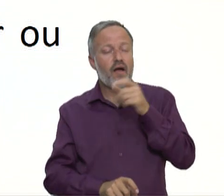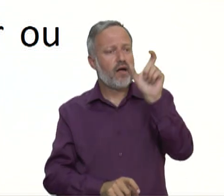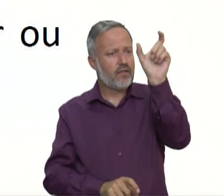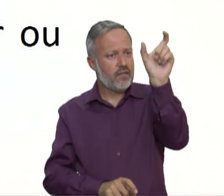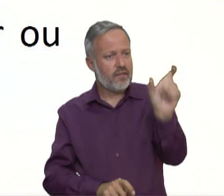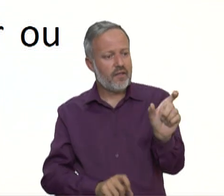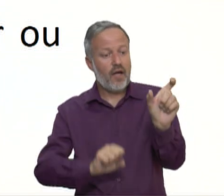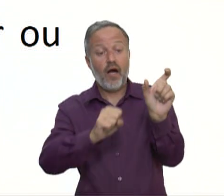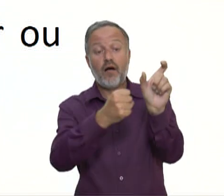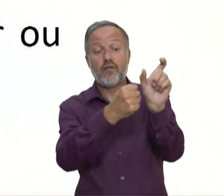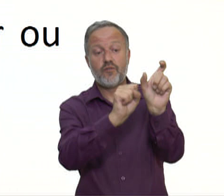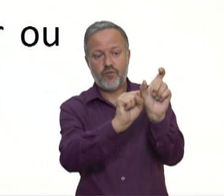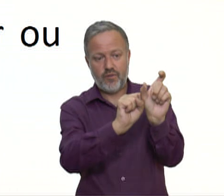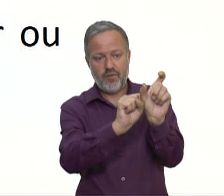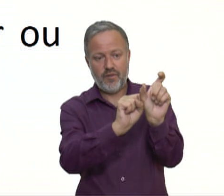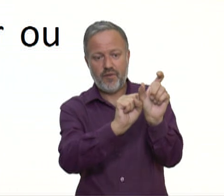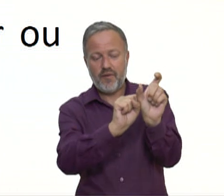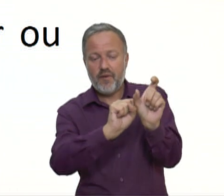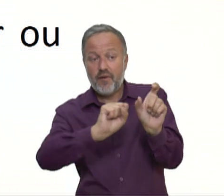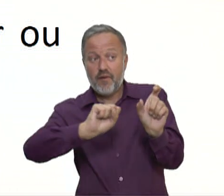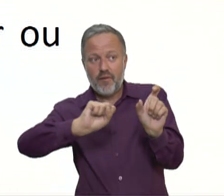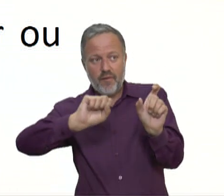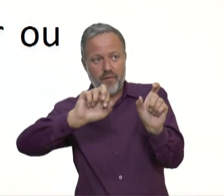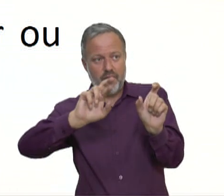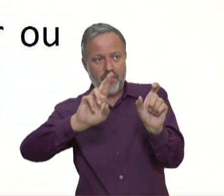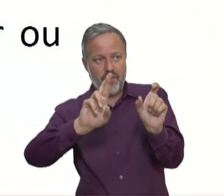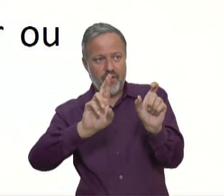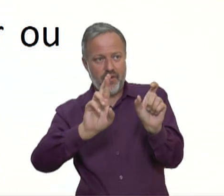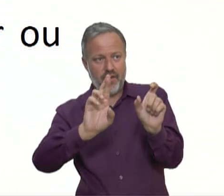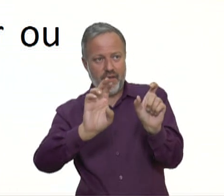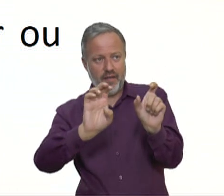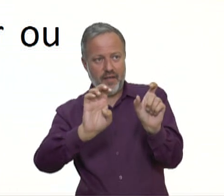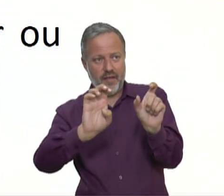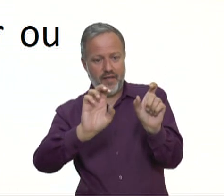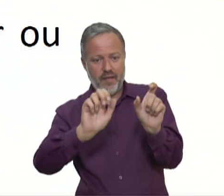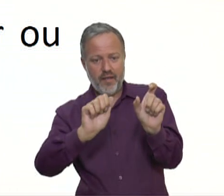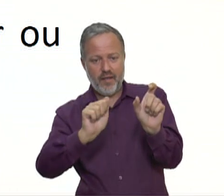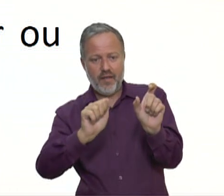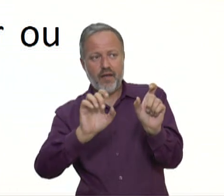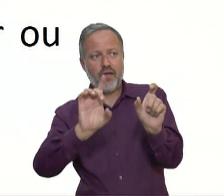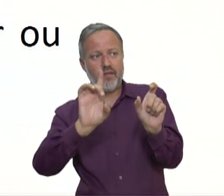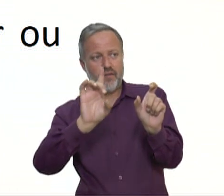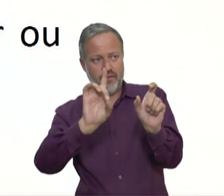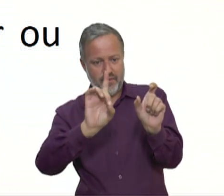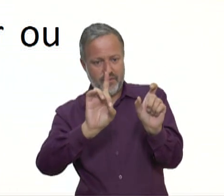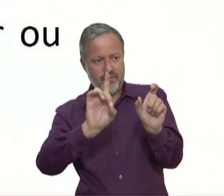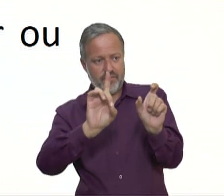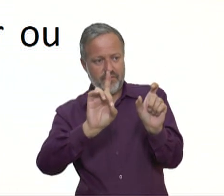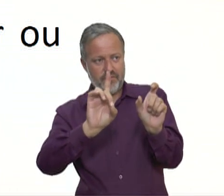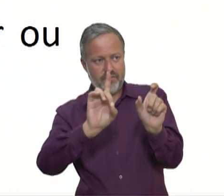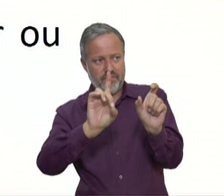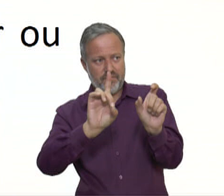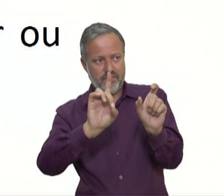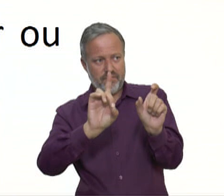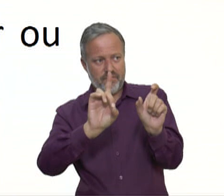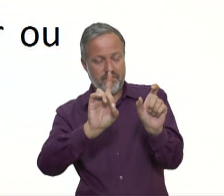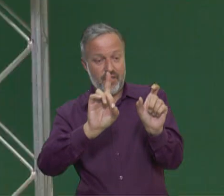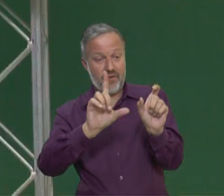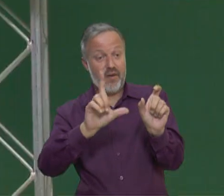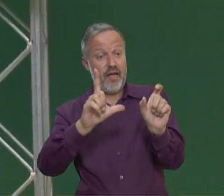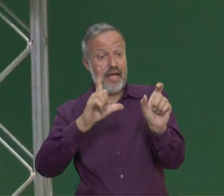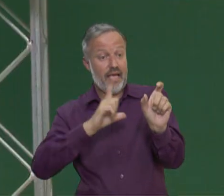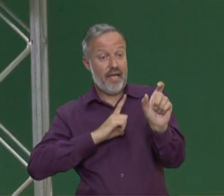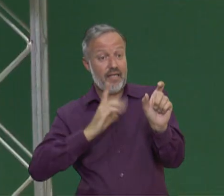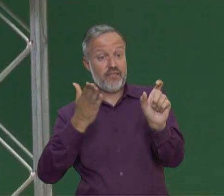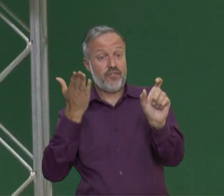o auxiliar had, que é o passado do verbo have, ter. Então, esse sempre tinha. E